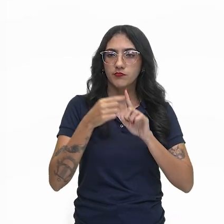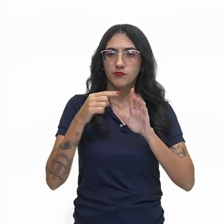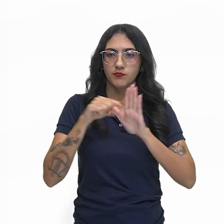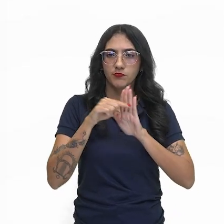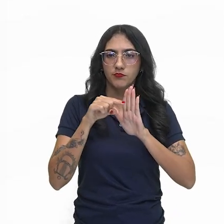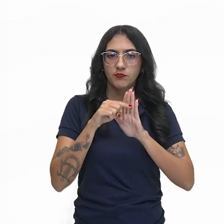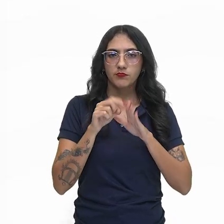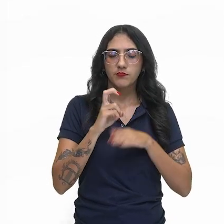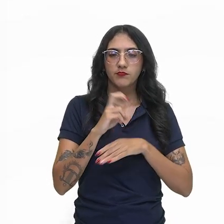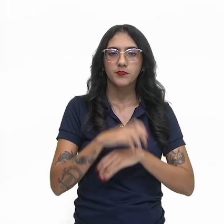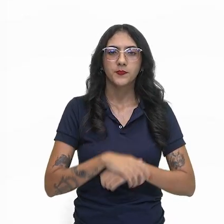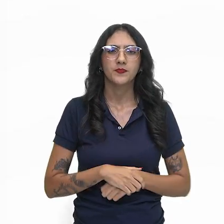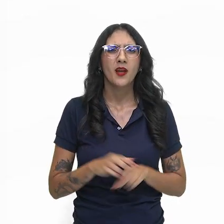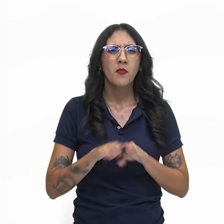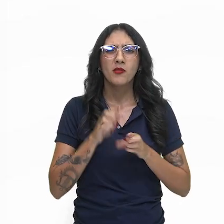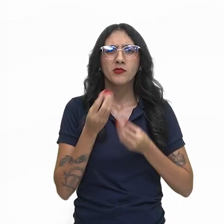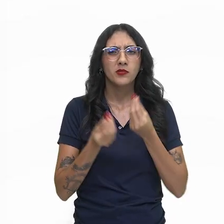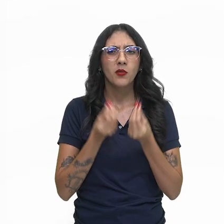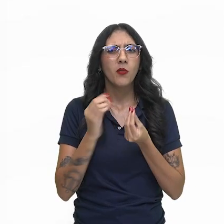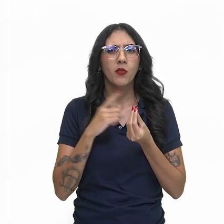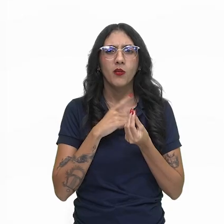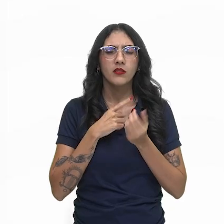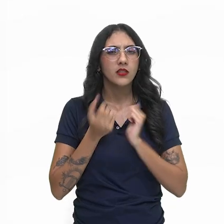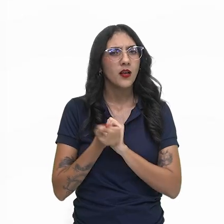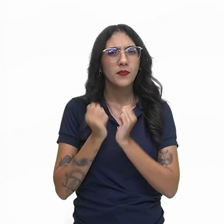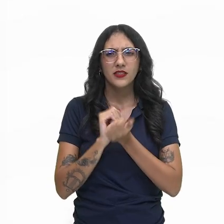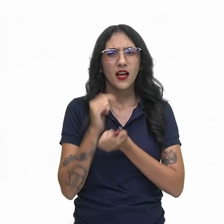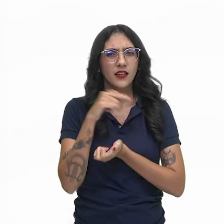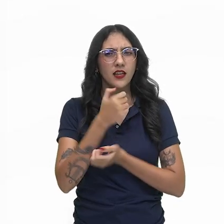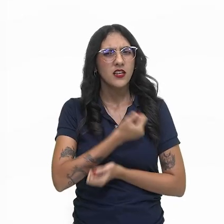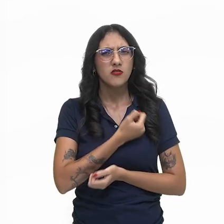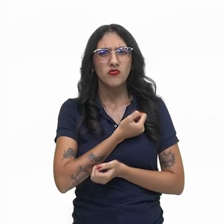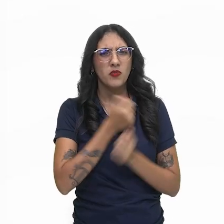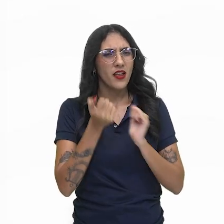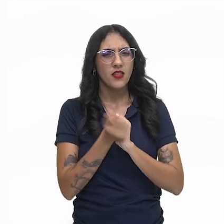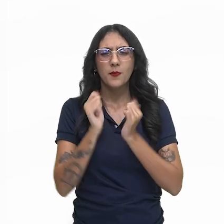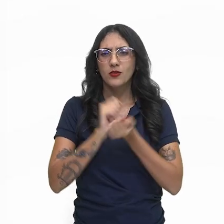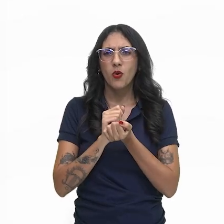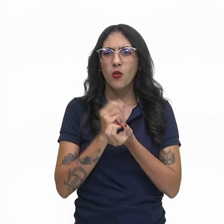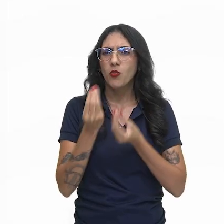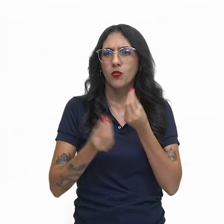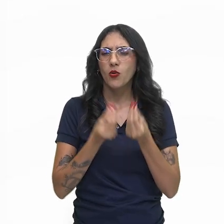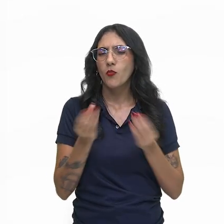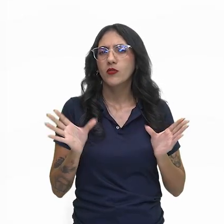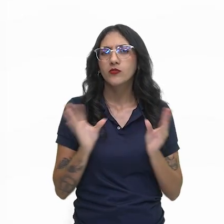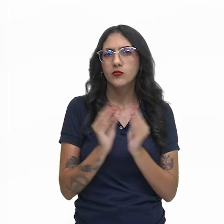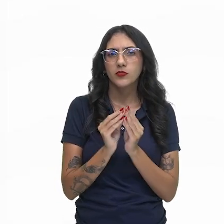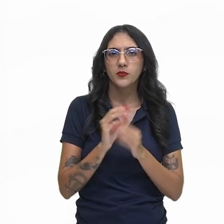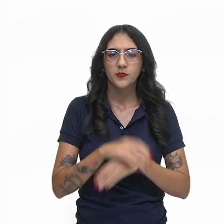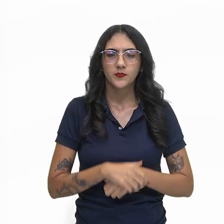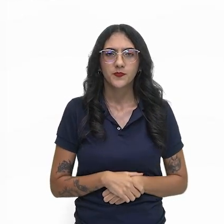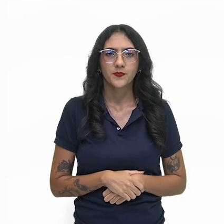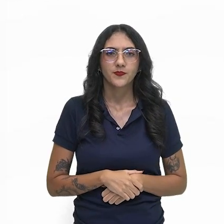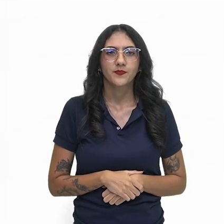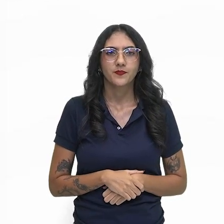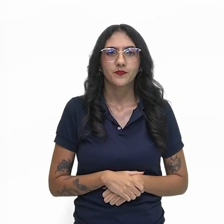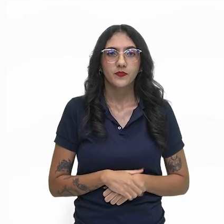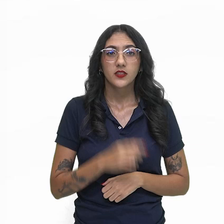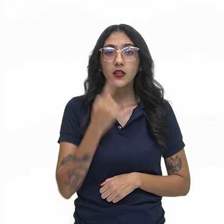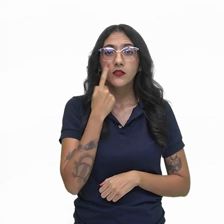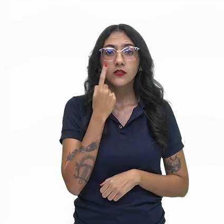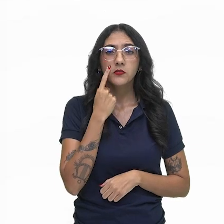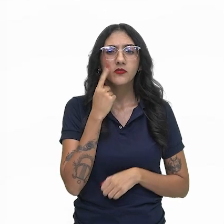que foi essa transformação? Como é que eu peguei aquele número e fiz essa transformação aí? Vamos ver aqui qual